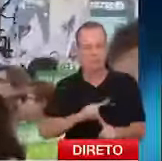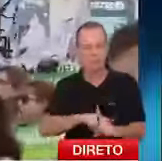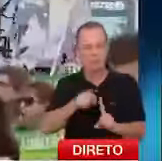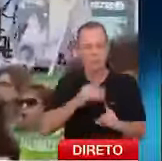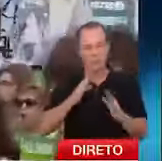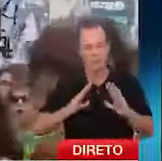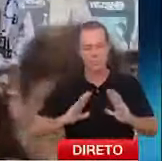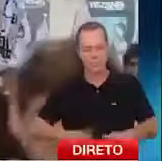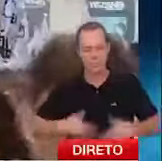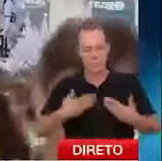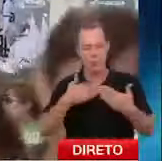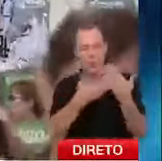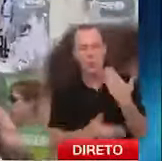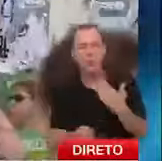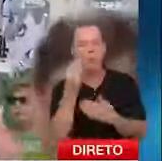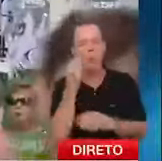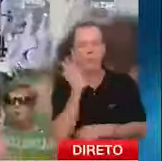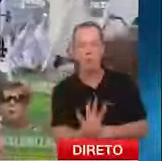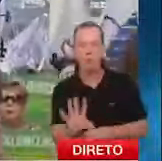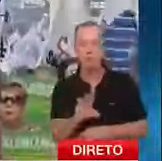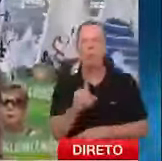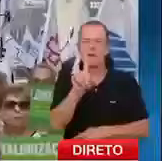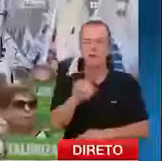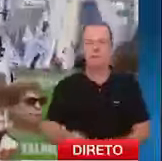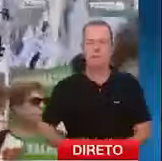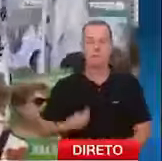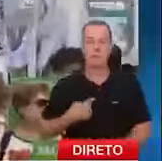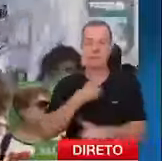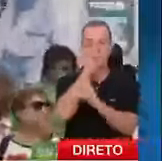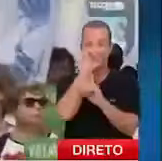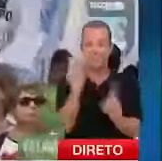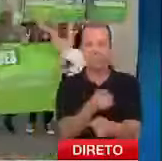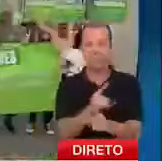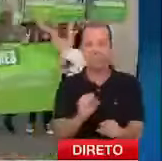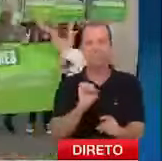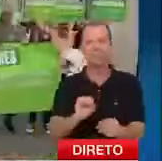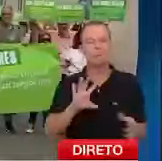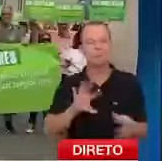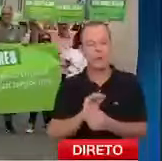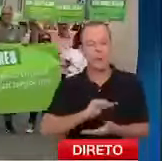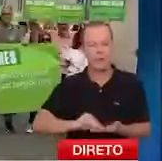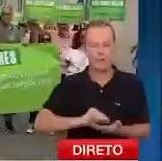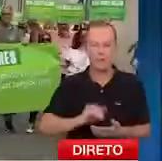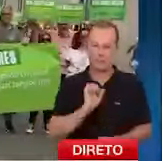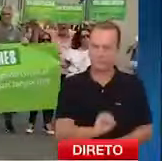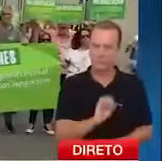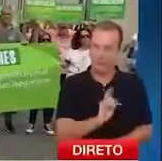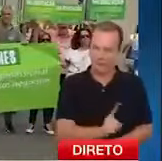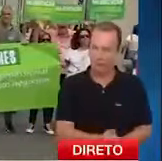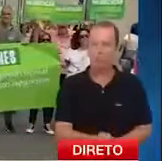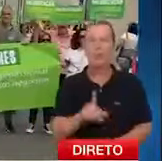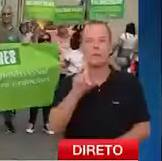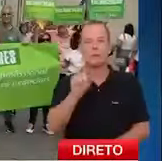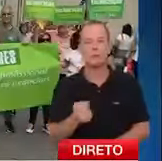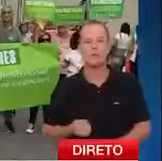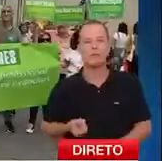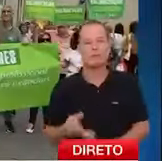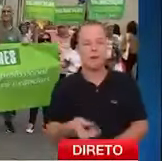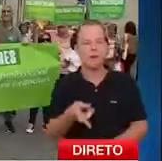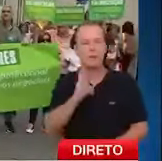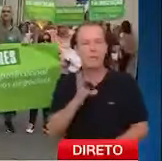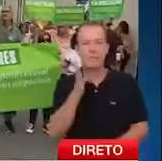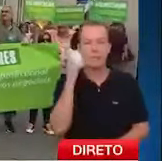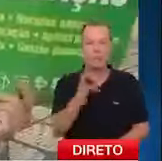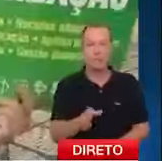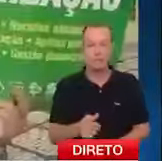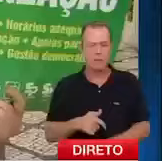nós já podemos dizer que uma das grandes preocupações dos professores diz respeito à burocracia E também temos indicação que vários diretores disseram